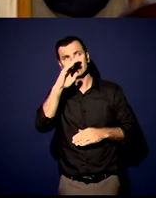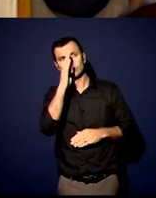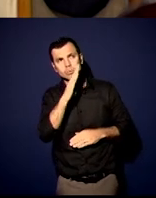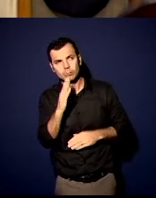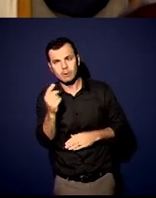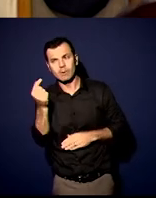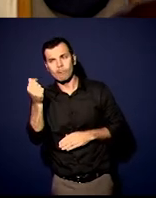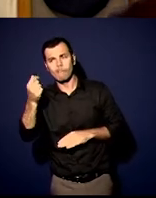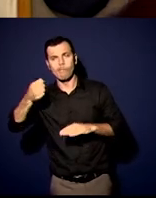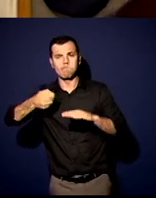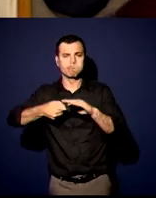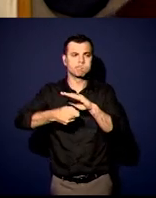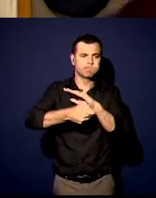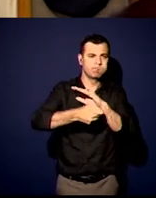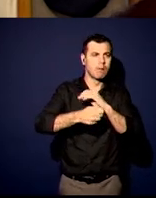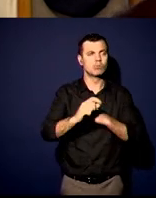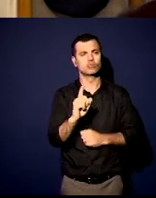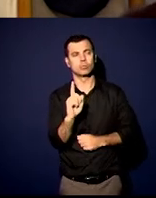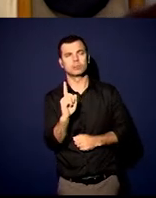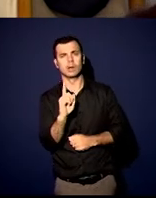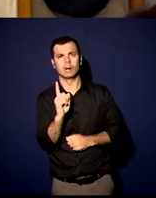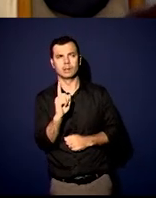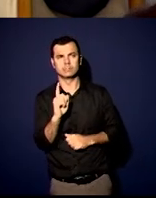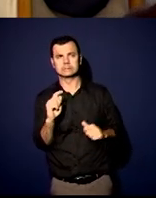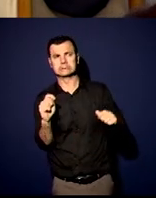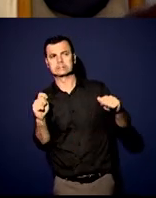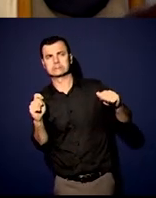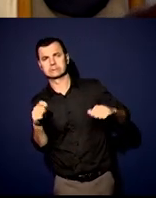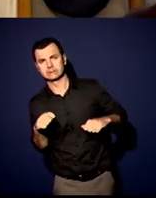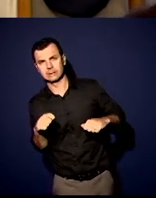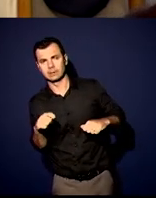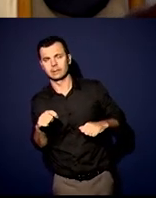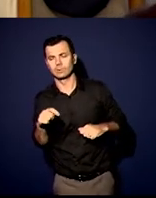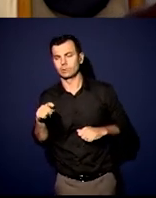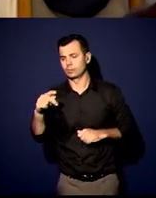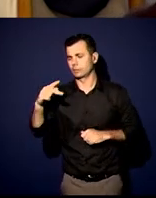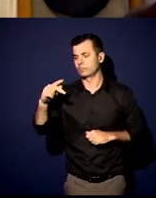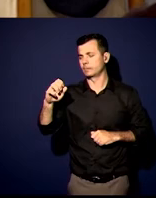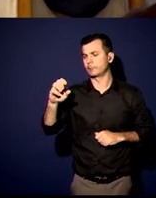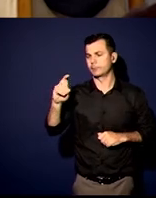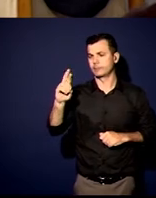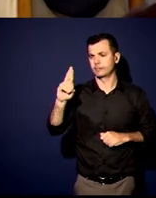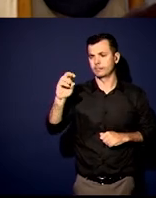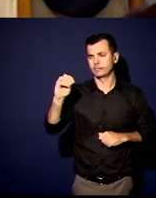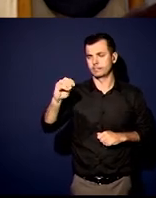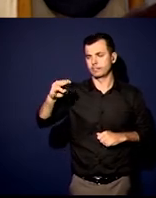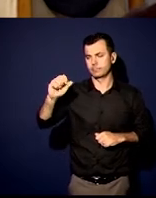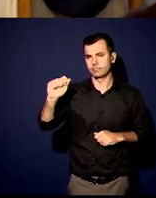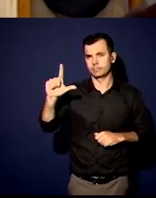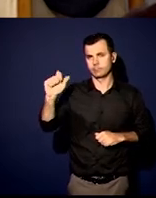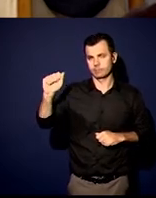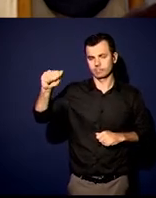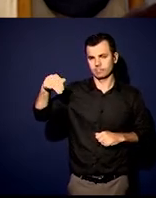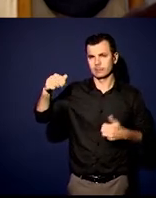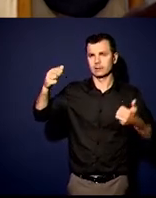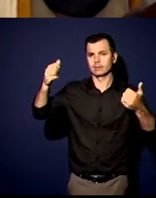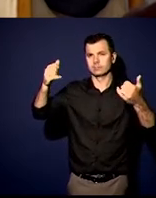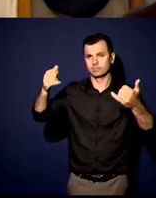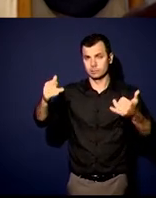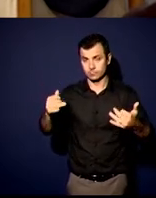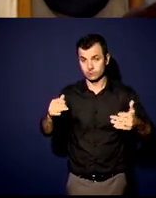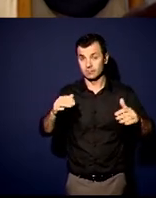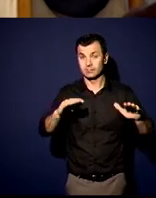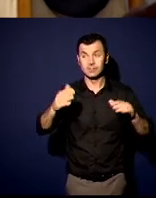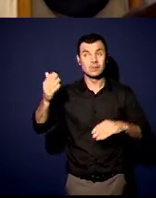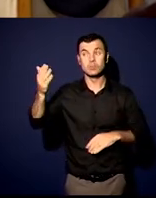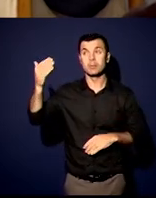a decisão vale no vale ou se o axioma Pedro malan onde diz que no Brasil até o passado é